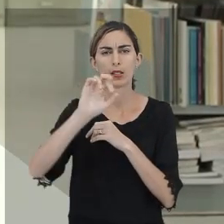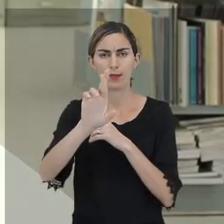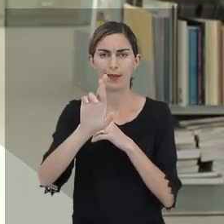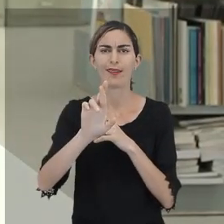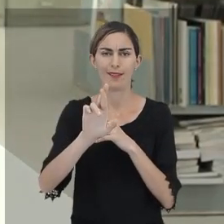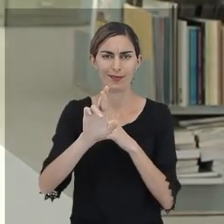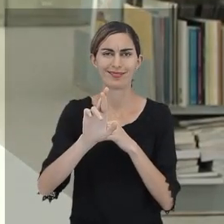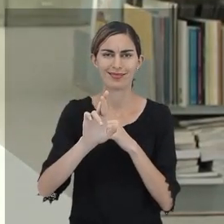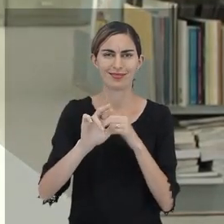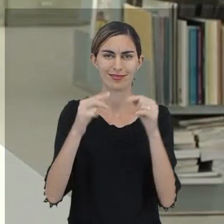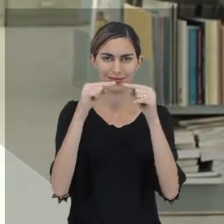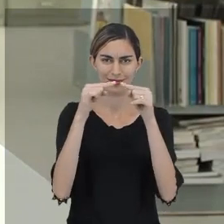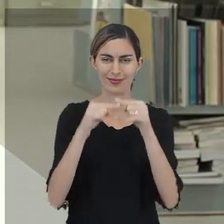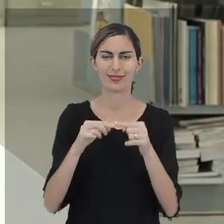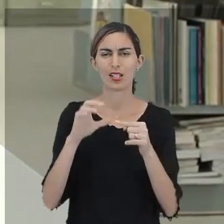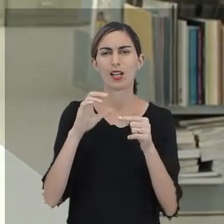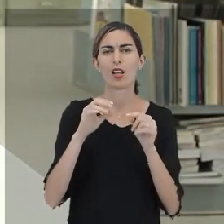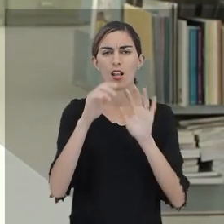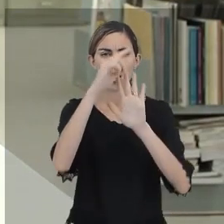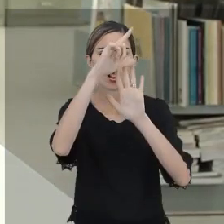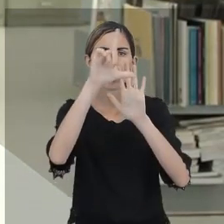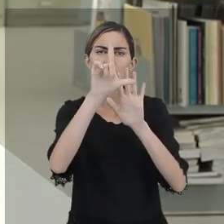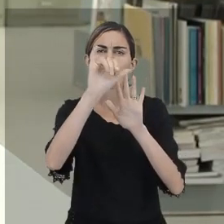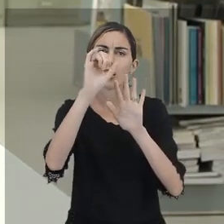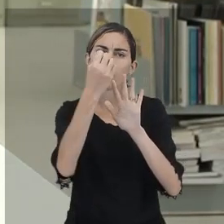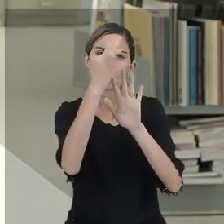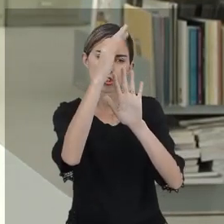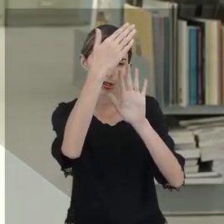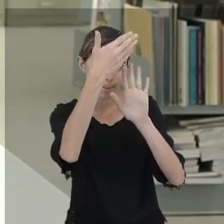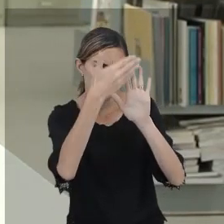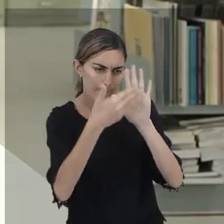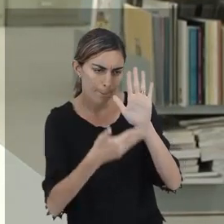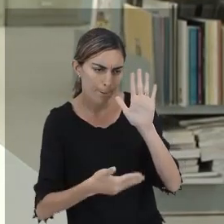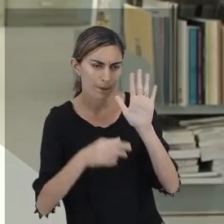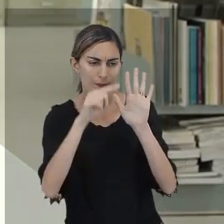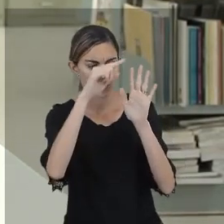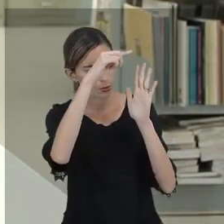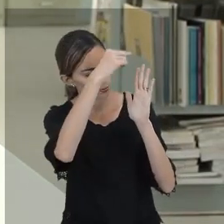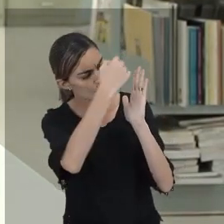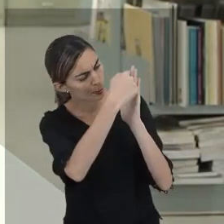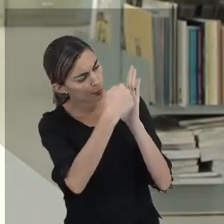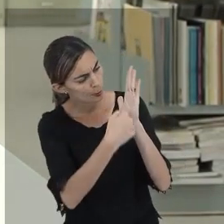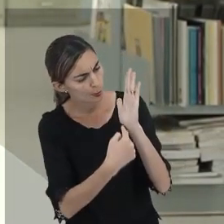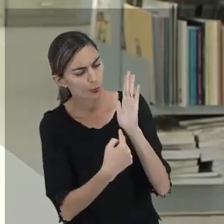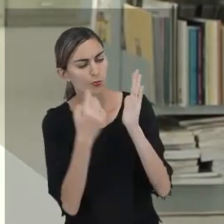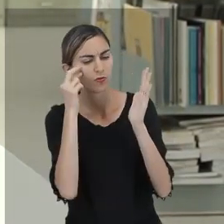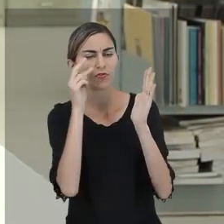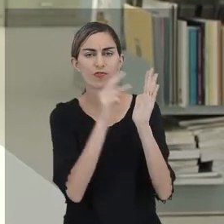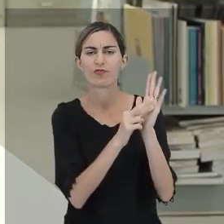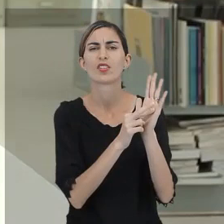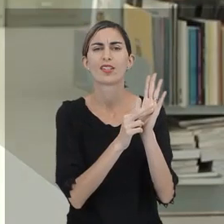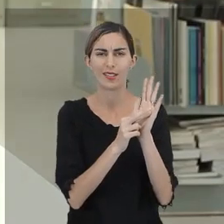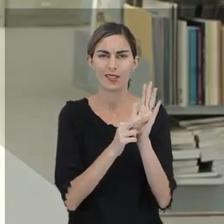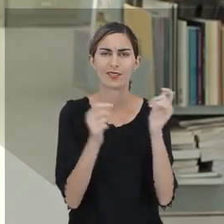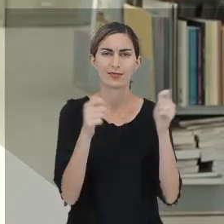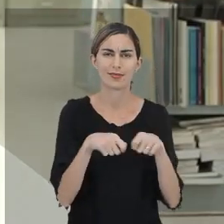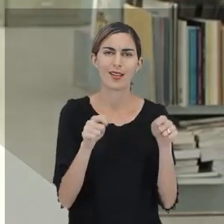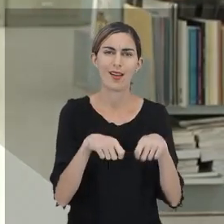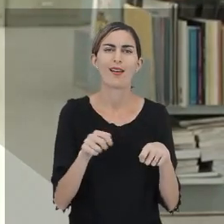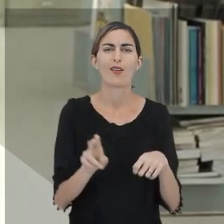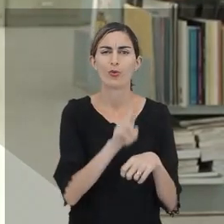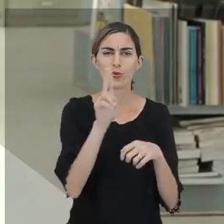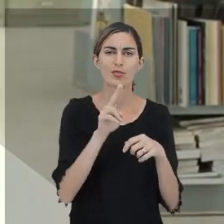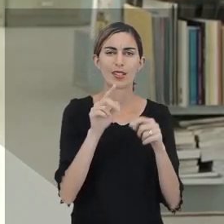onde exibe exibe uma lista de opções para o usuário certo você já deve ter visto muito é é um